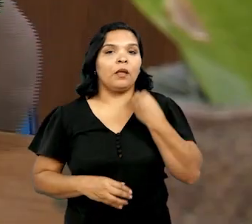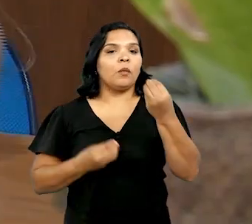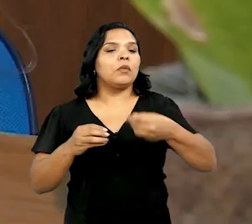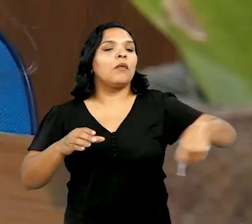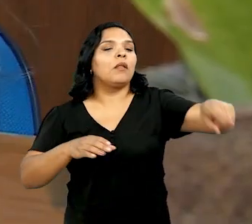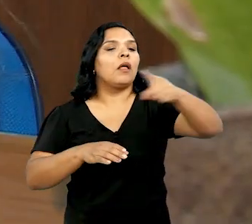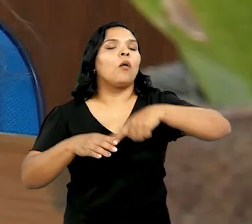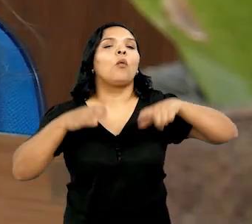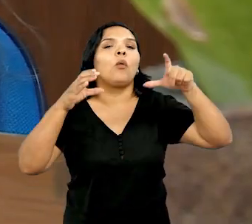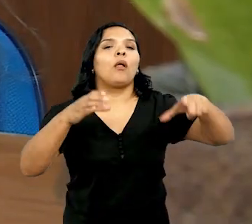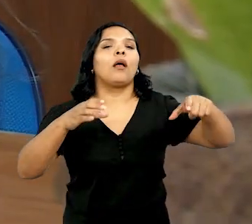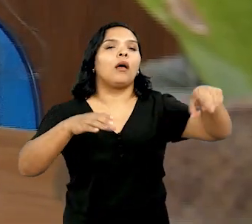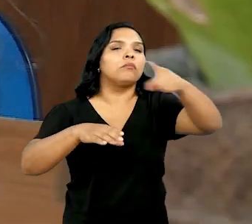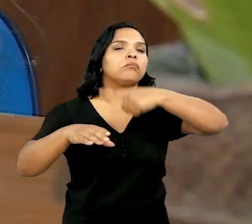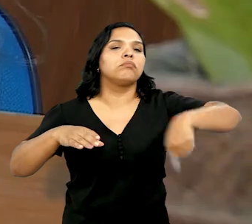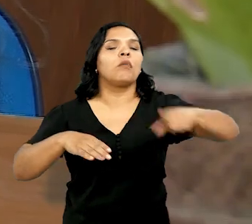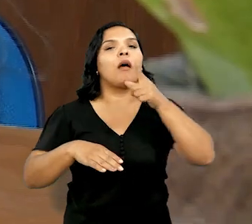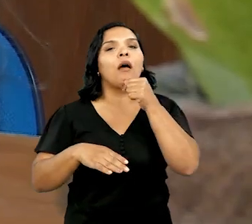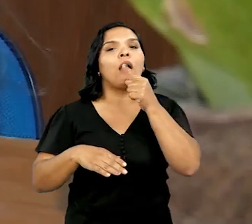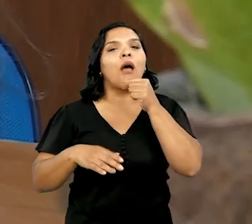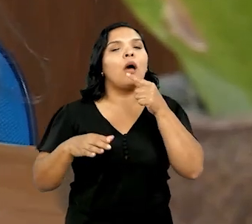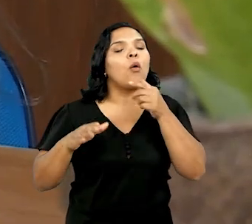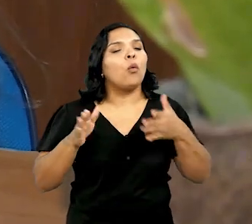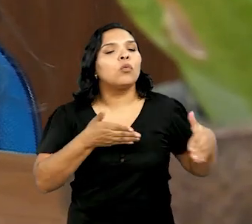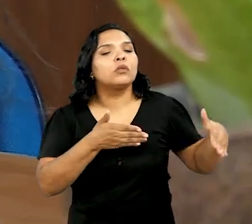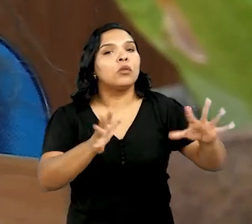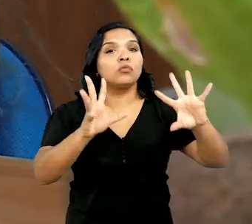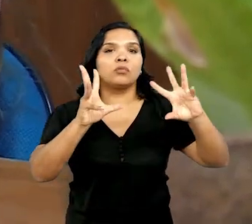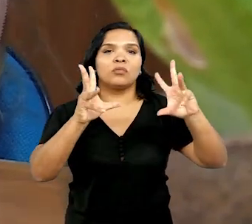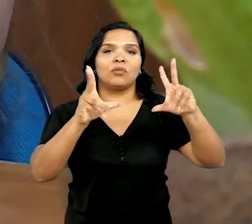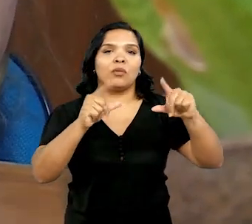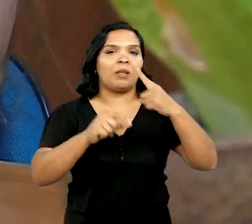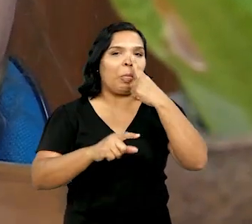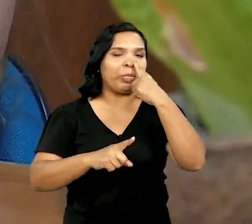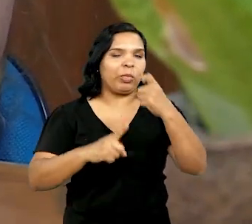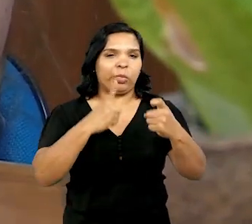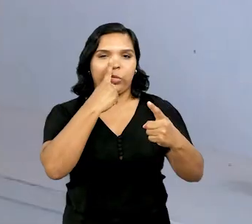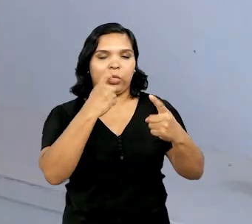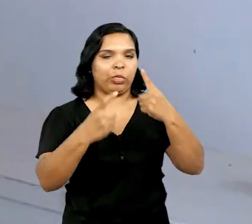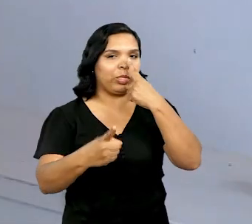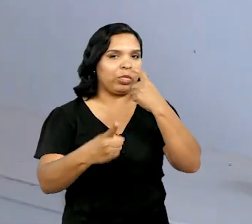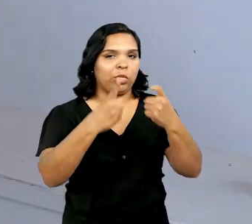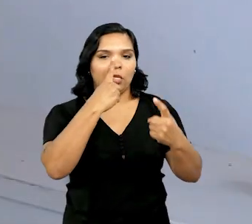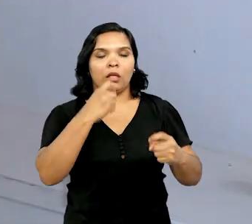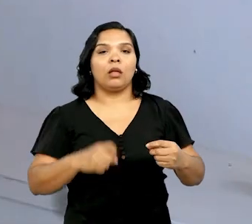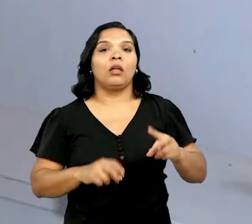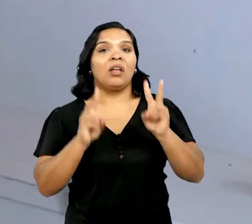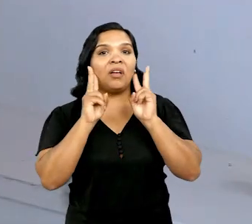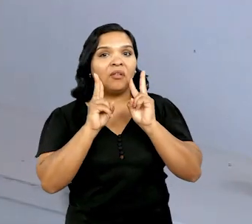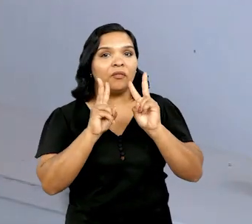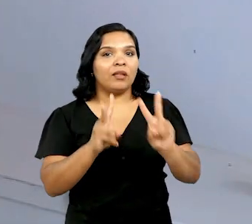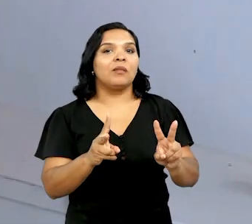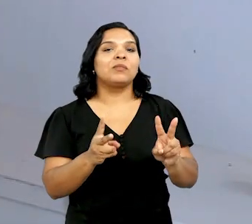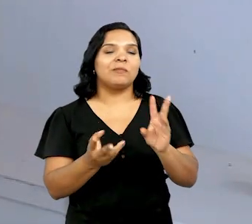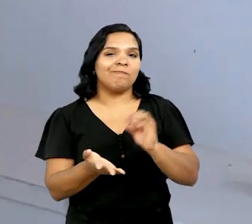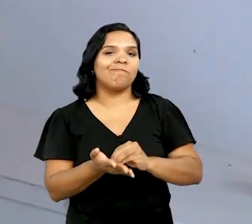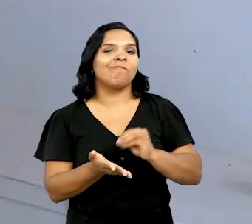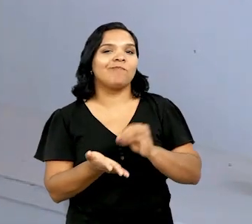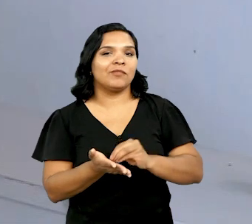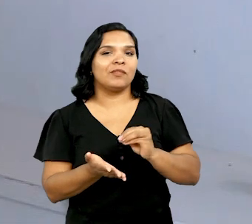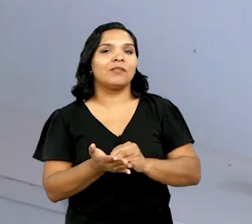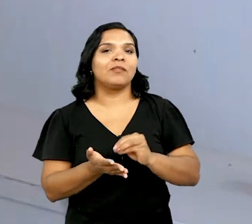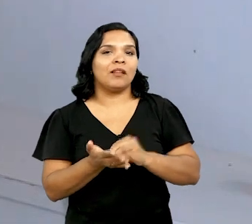as bacias? Como é que estavam os rios? Todos poluídos. Vimos muita